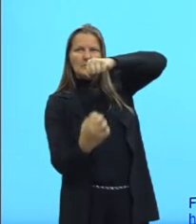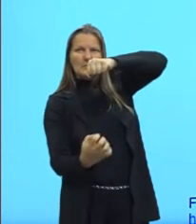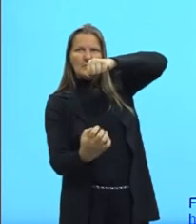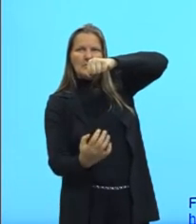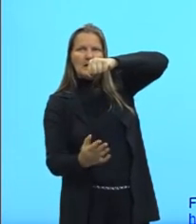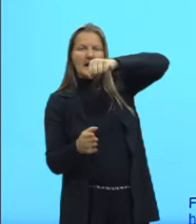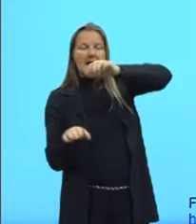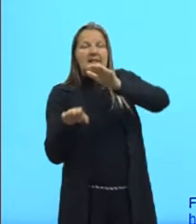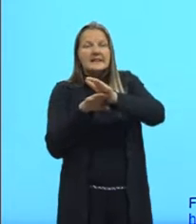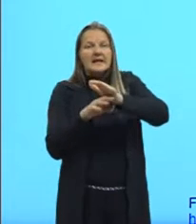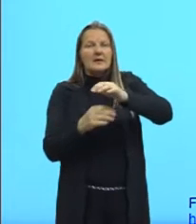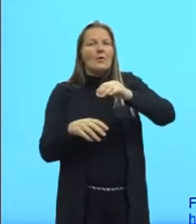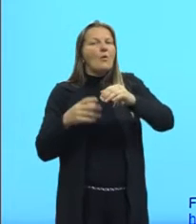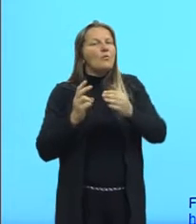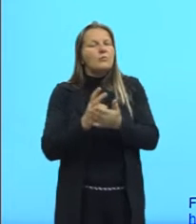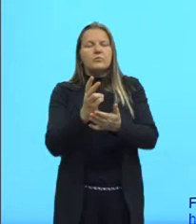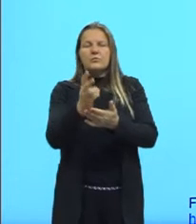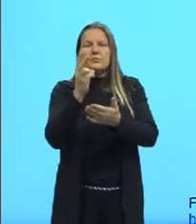continuamente